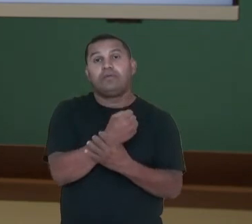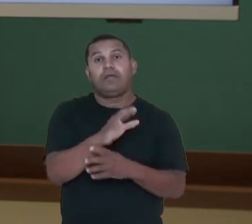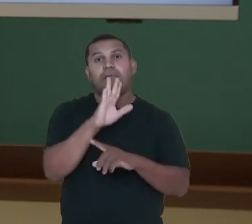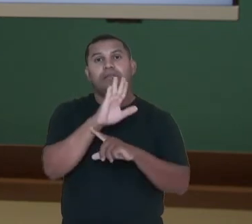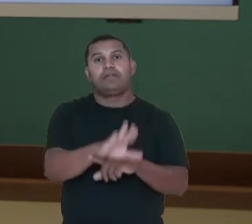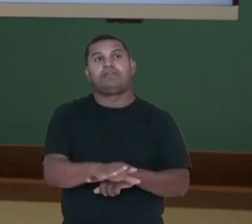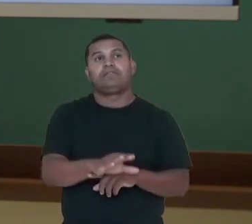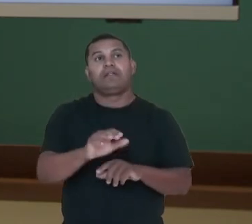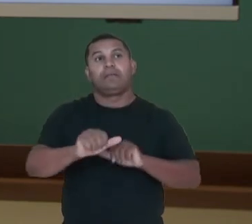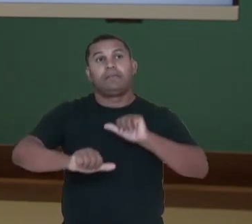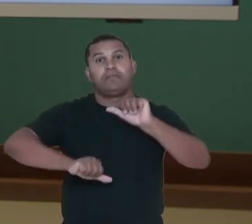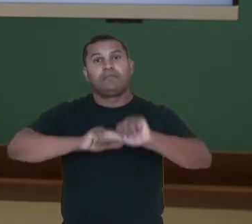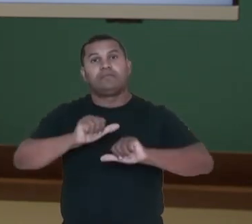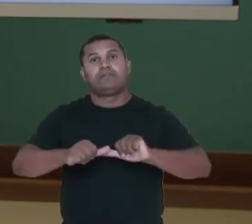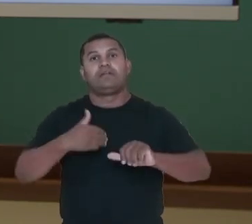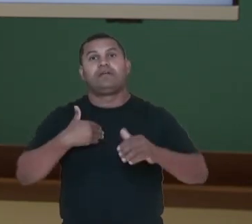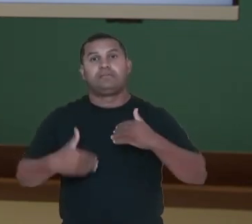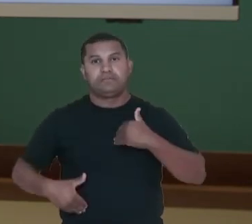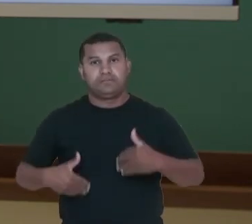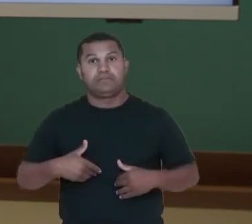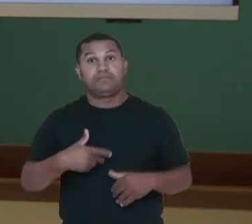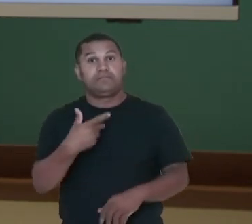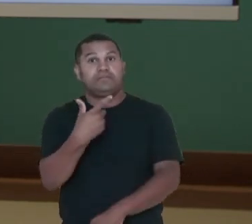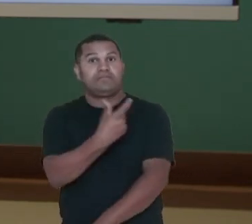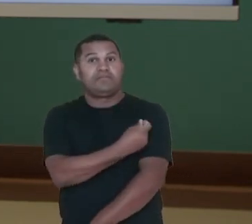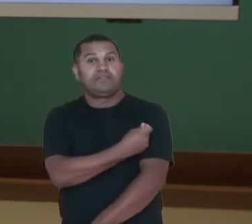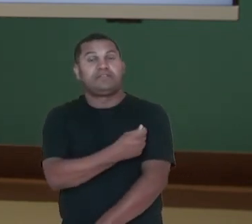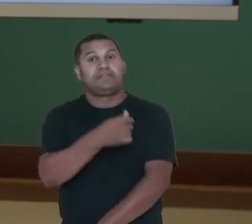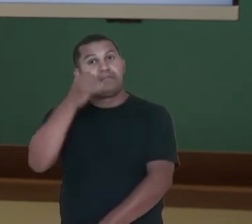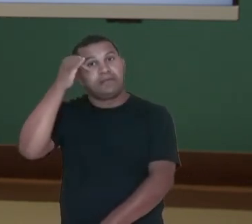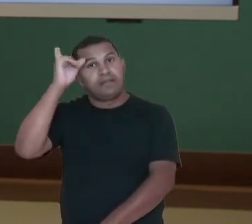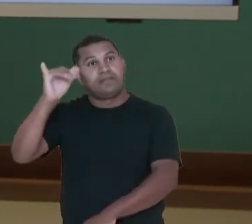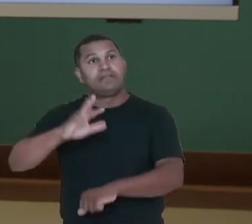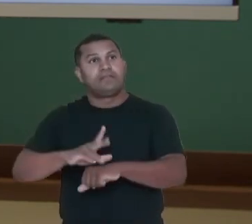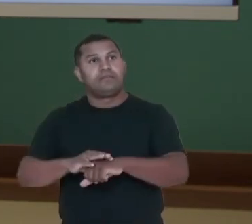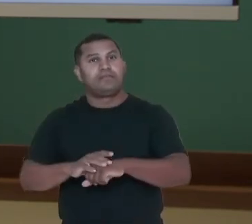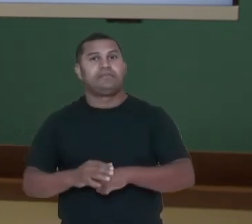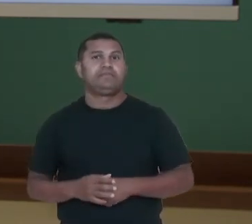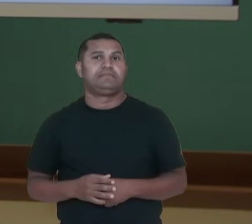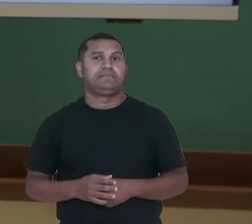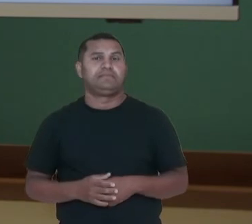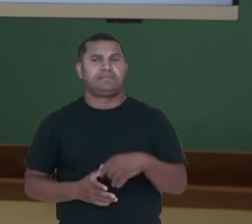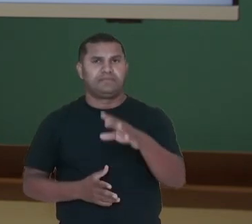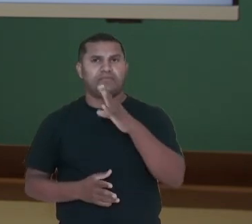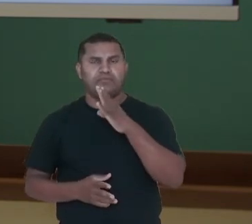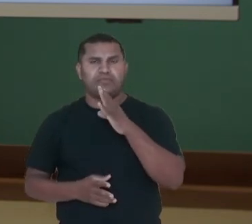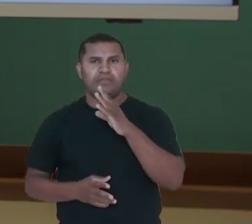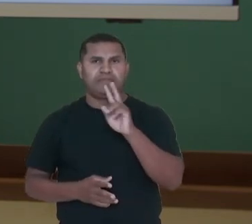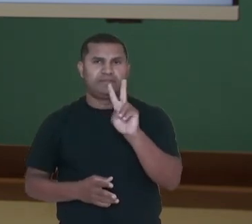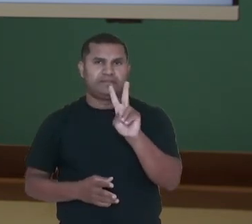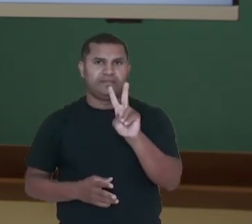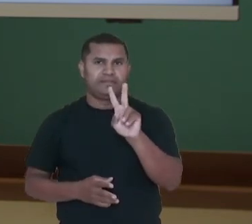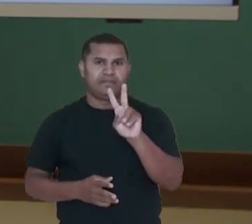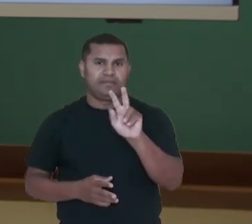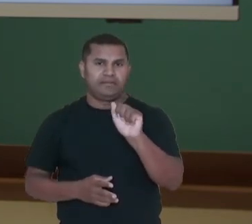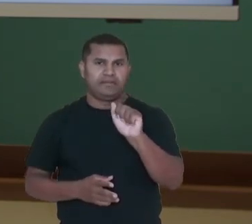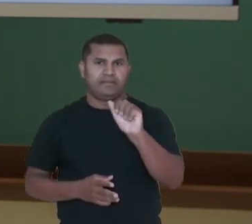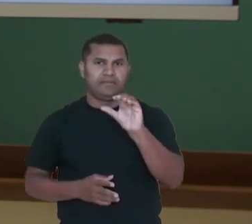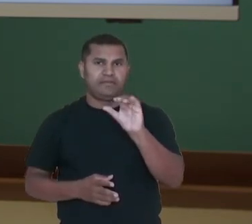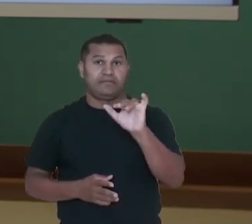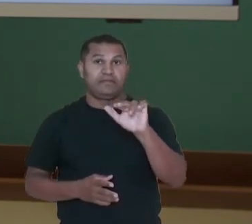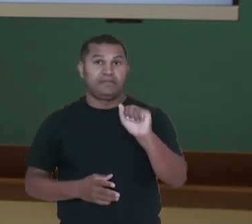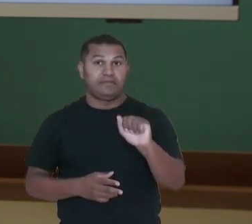vacinas. Mas o que é vacina? Vocês sabem o que é vacina? Então, vacina é quando